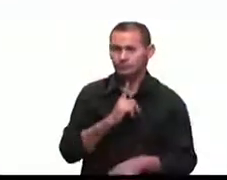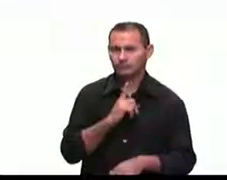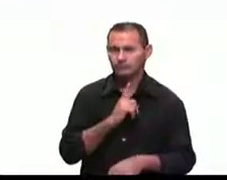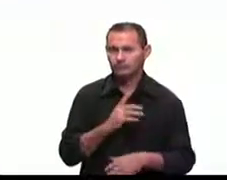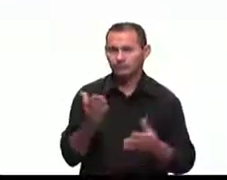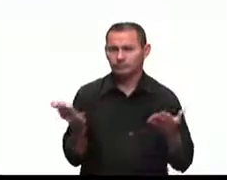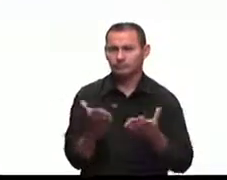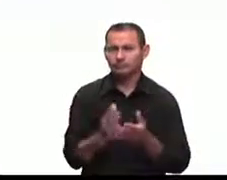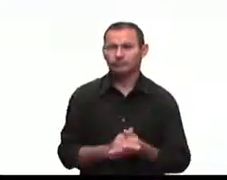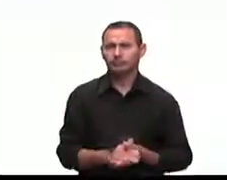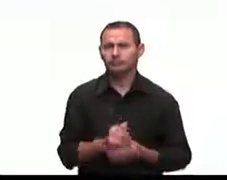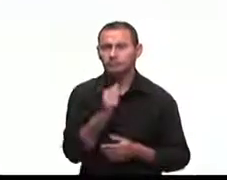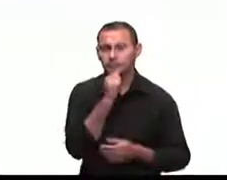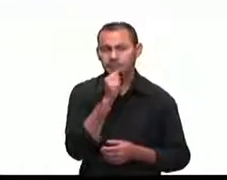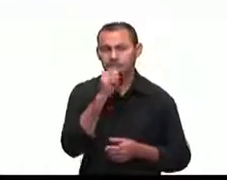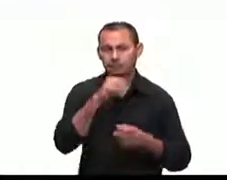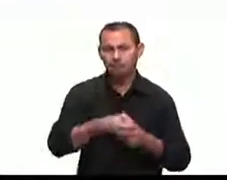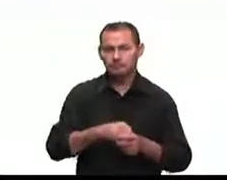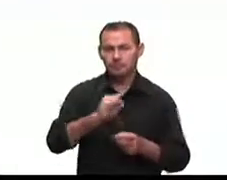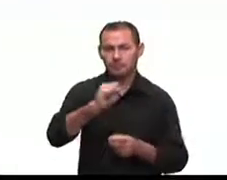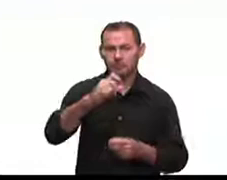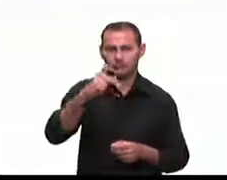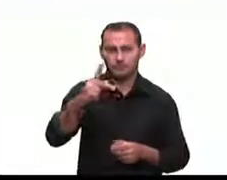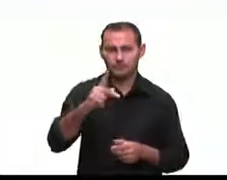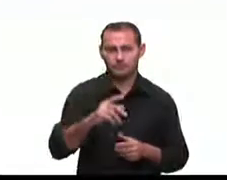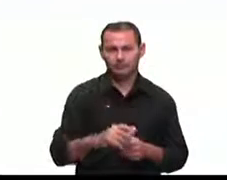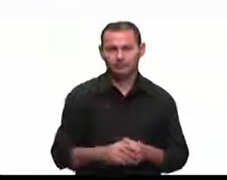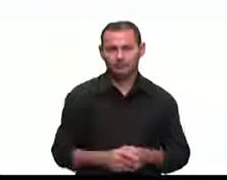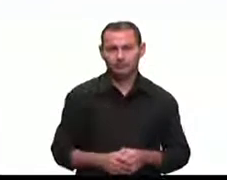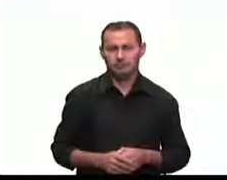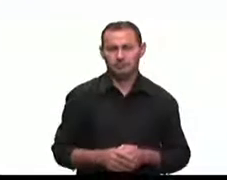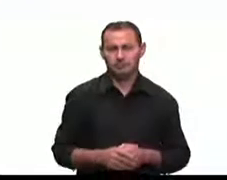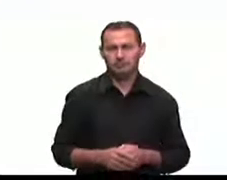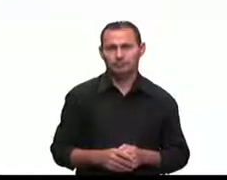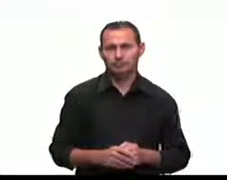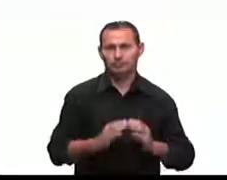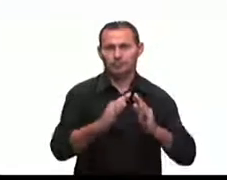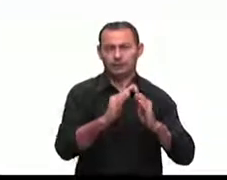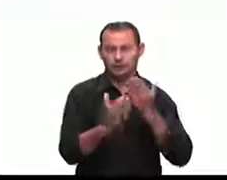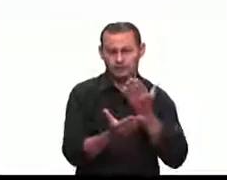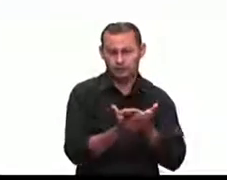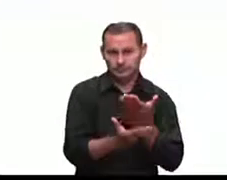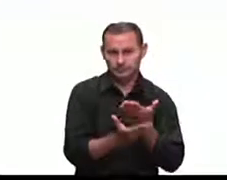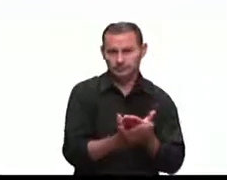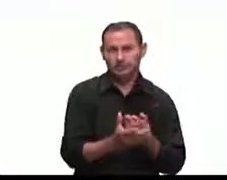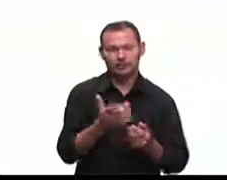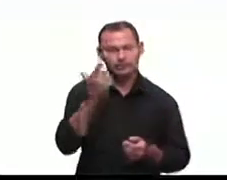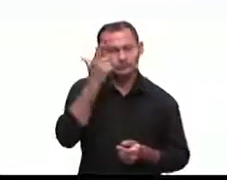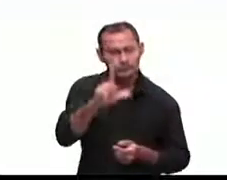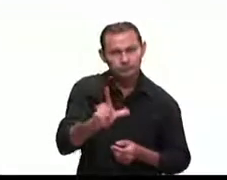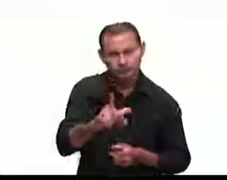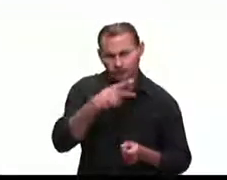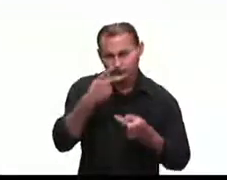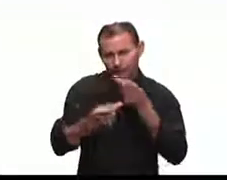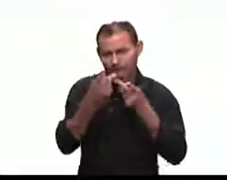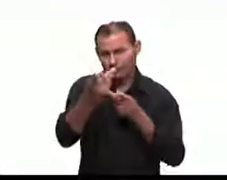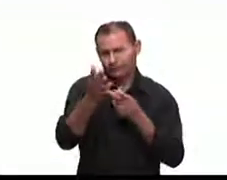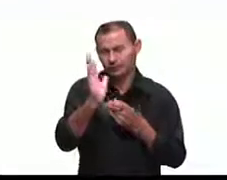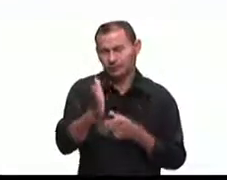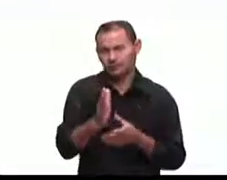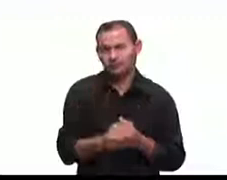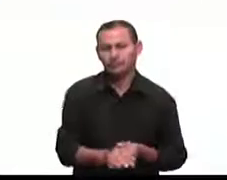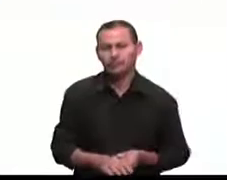ali, ainda dentro da situação problema, a escola, ela conseguiu, como eu falei para